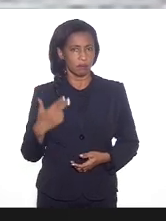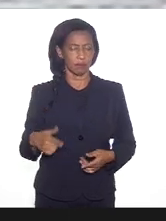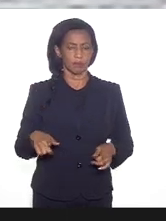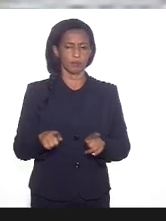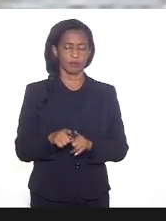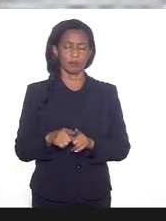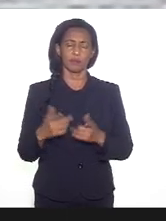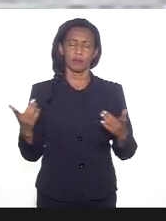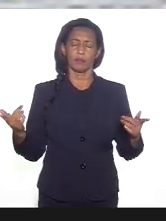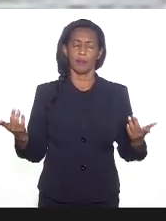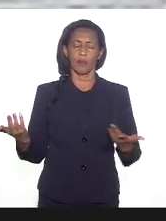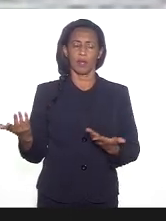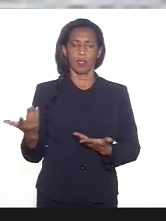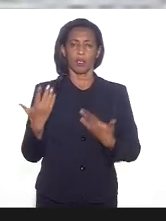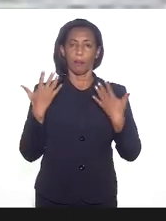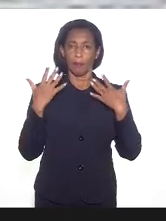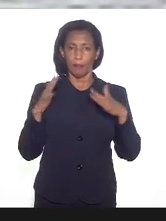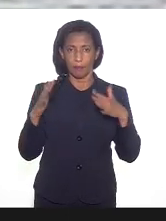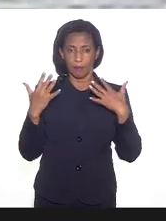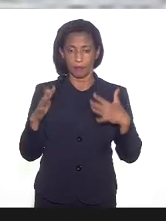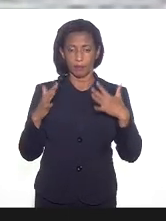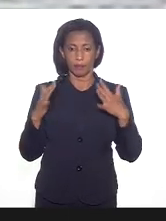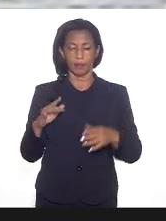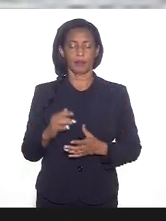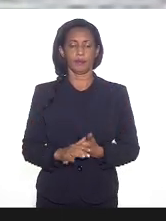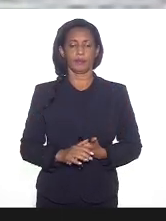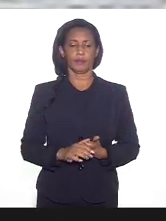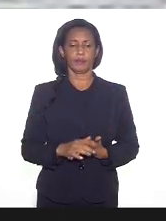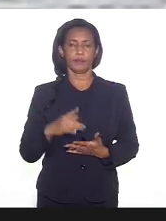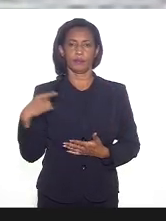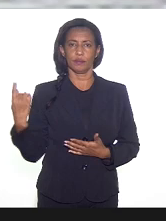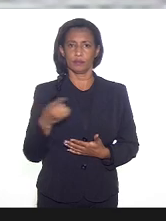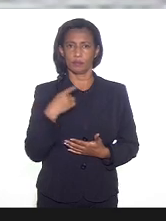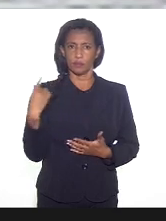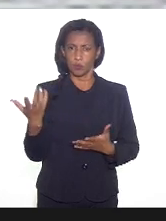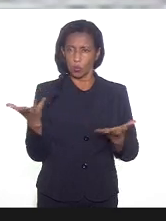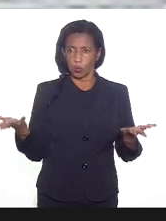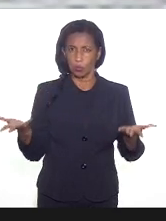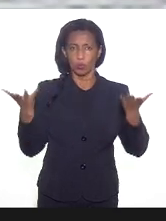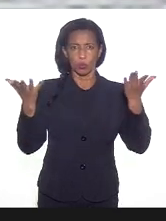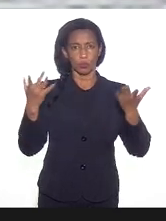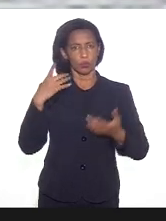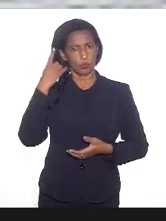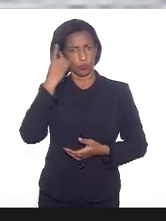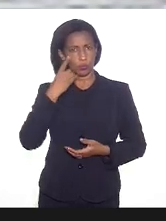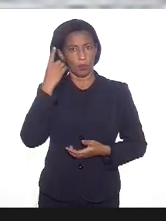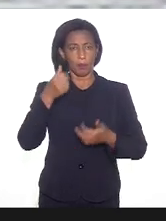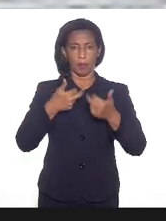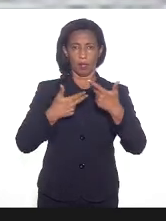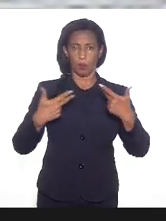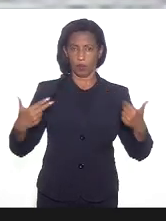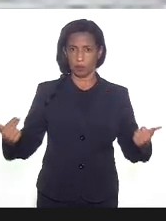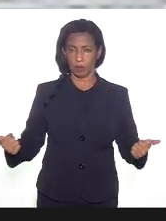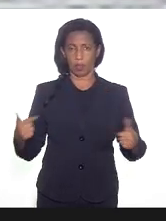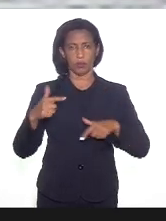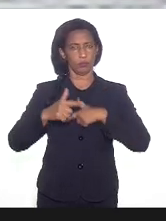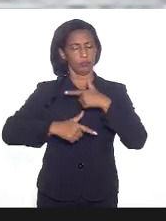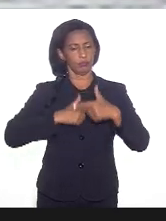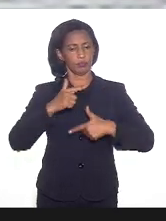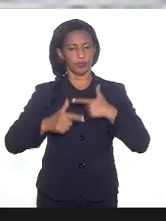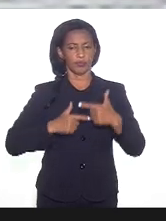também gostaria de parabenizar, né? Nós parabenizamos a Vossas Excelências pela qualidade dos debates. que